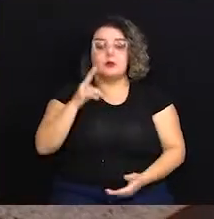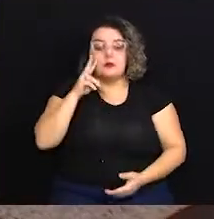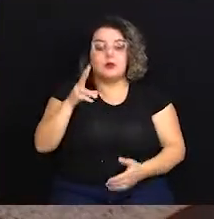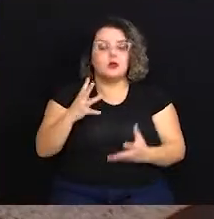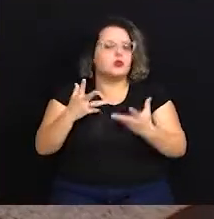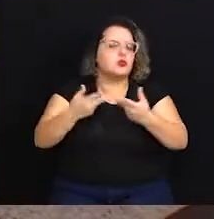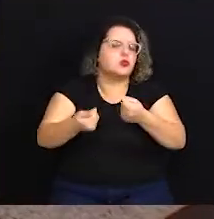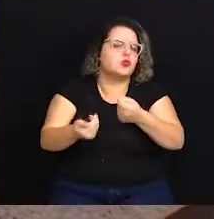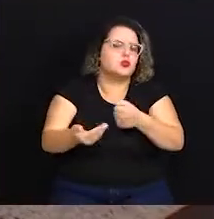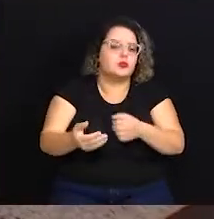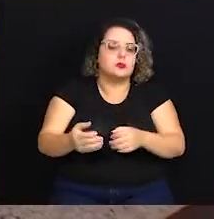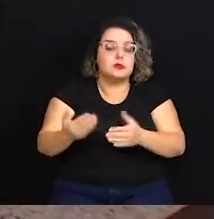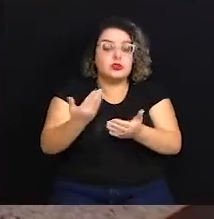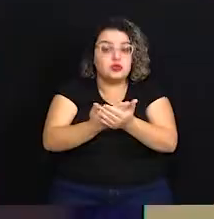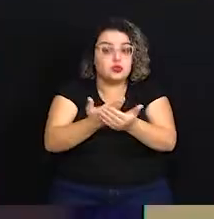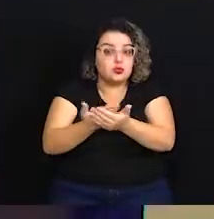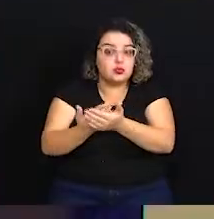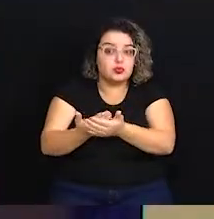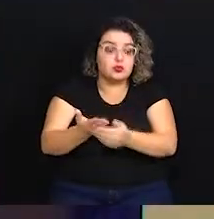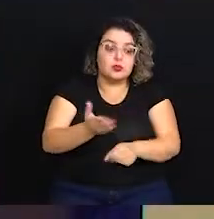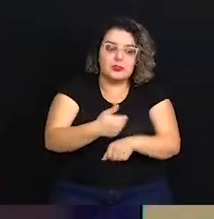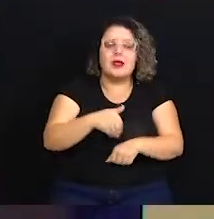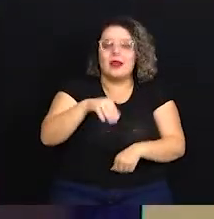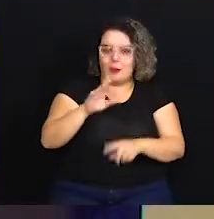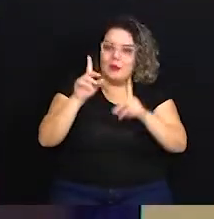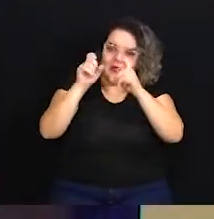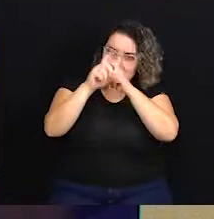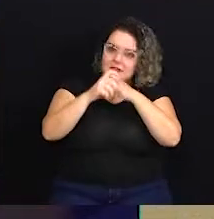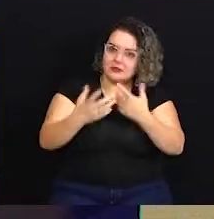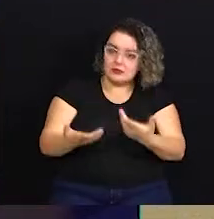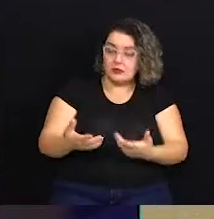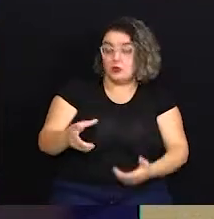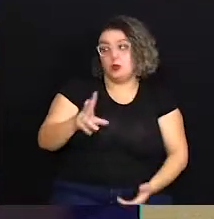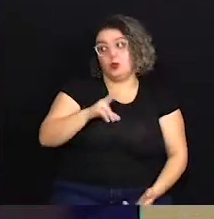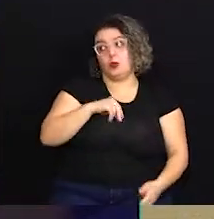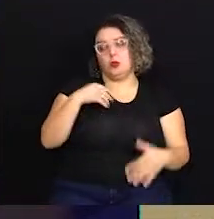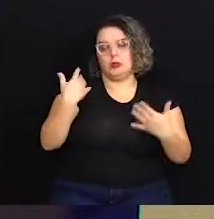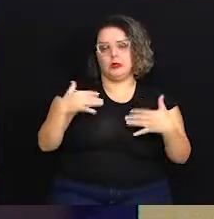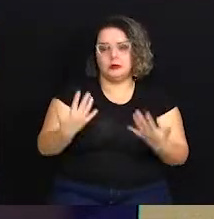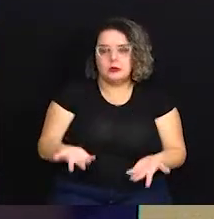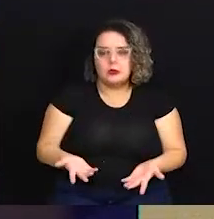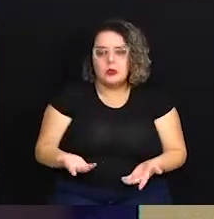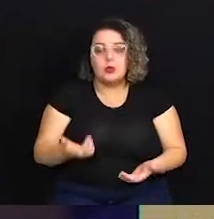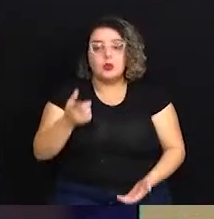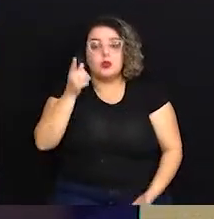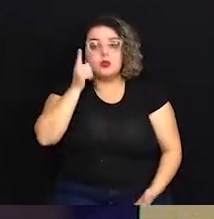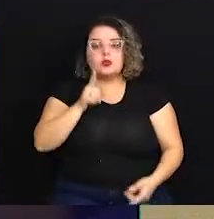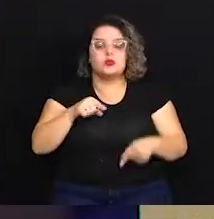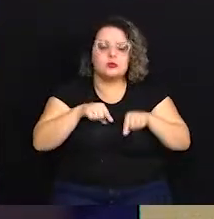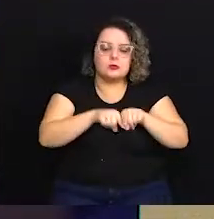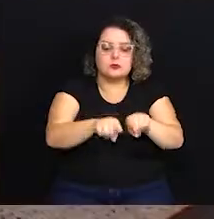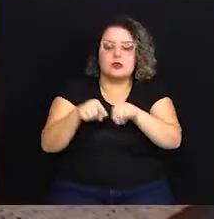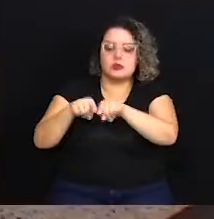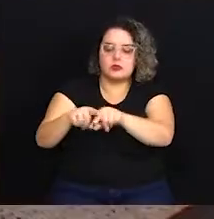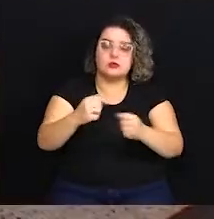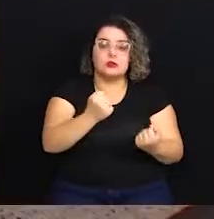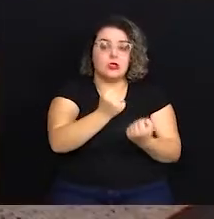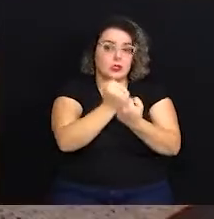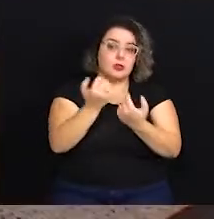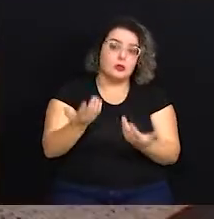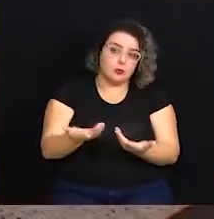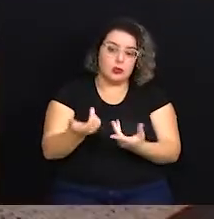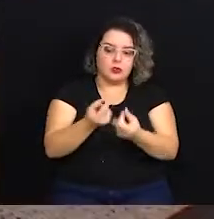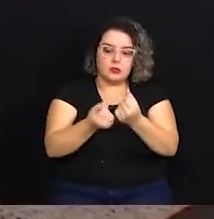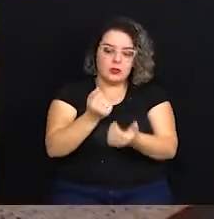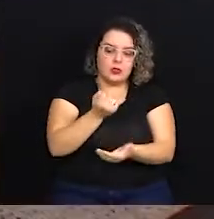Esta é a parte mais desafiadora, né? Você conseguir, né, os patrocínios e apoios. E a